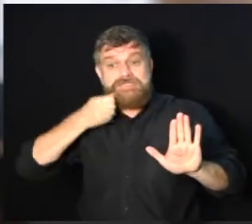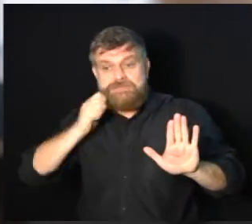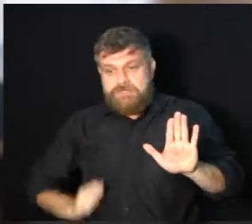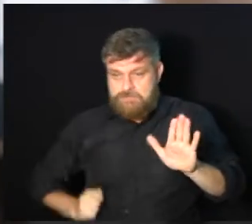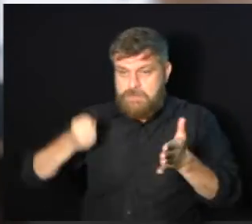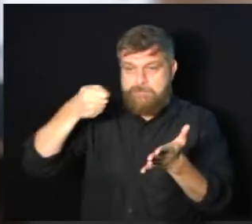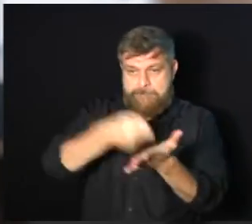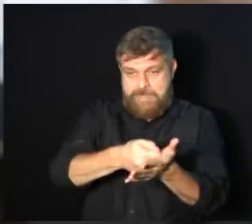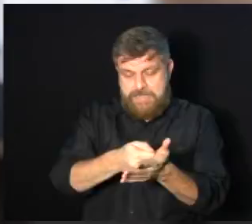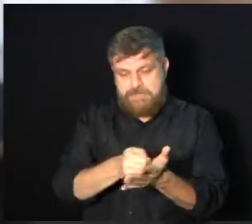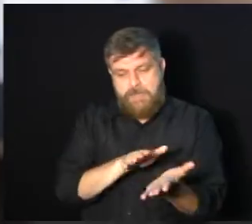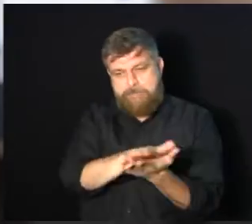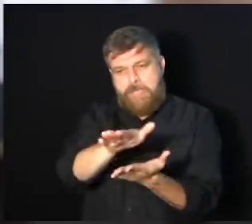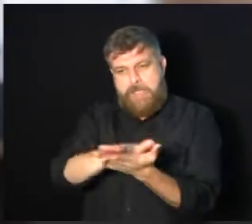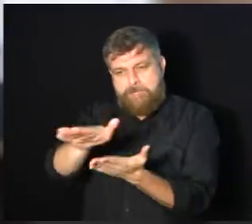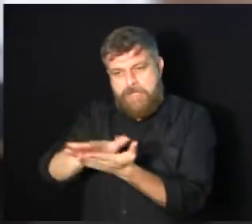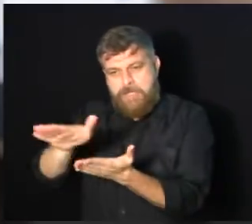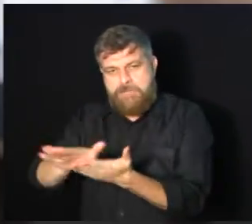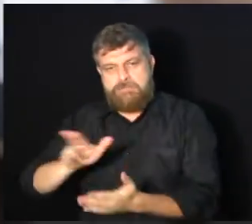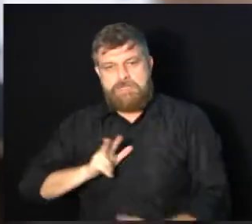fazer os seus gastos com mais